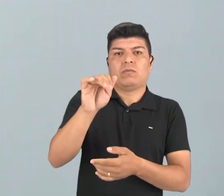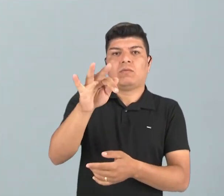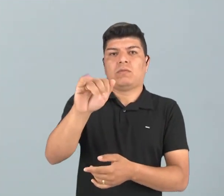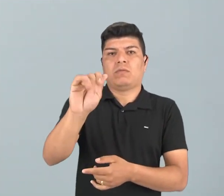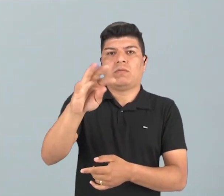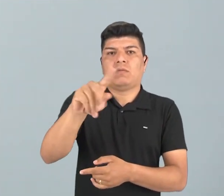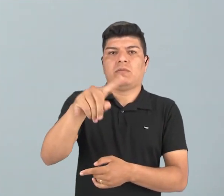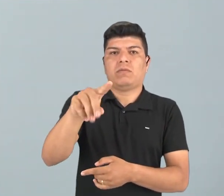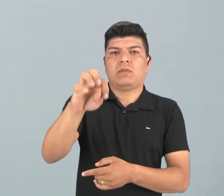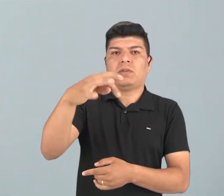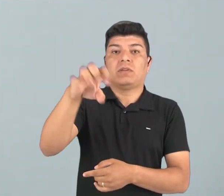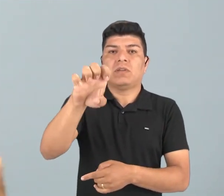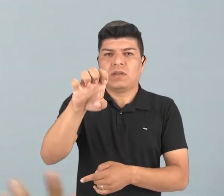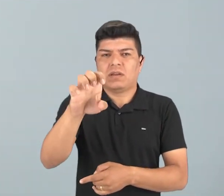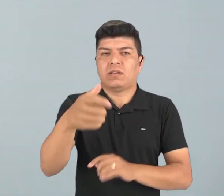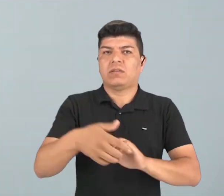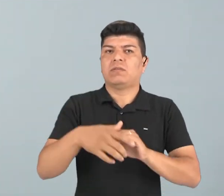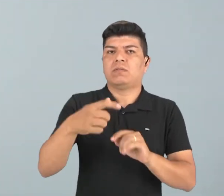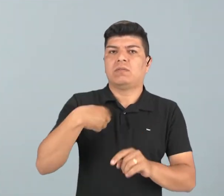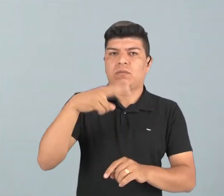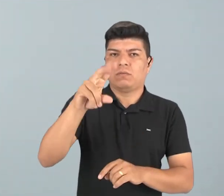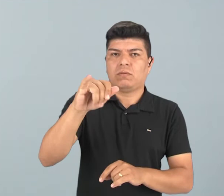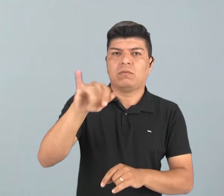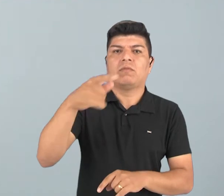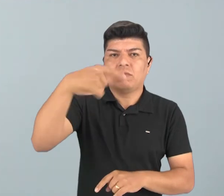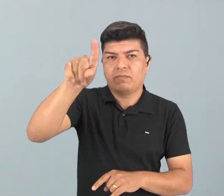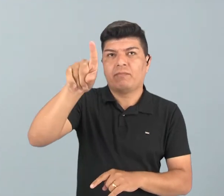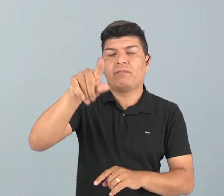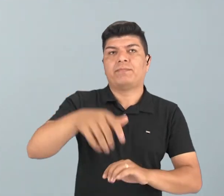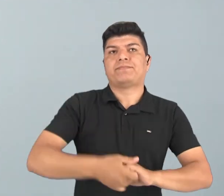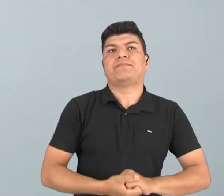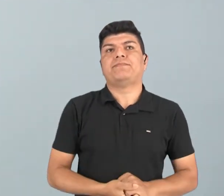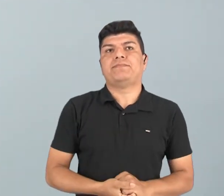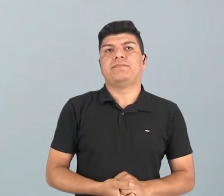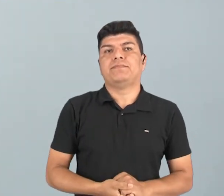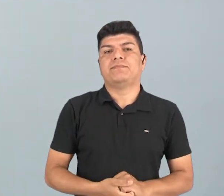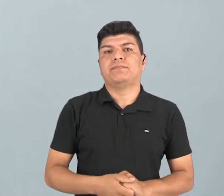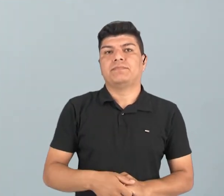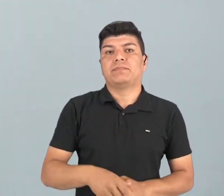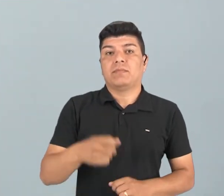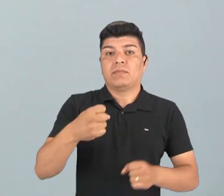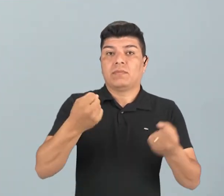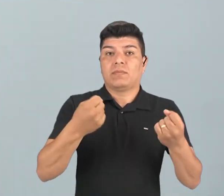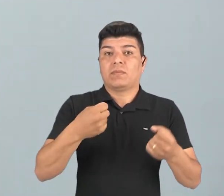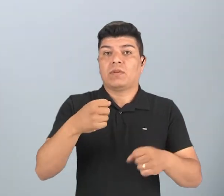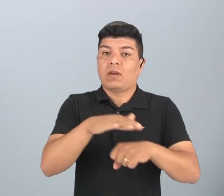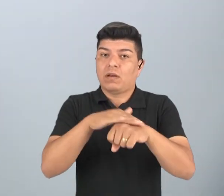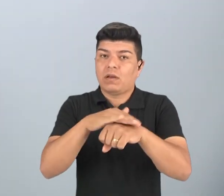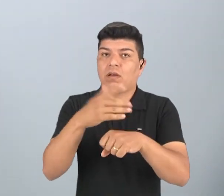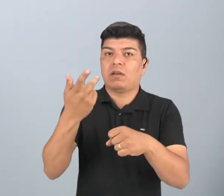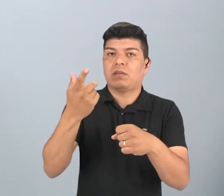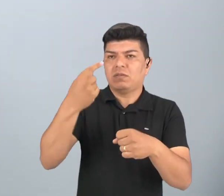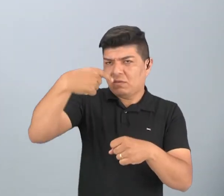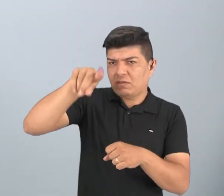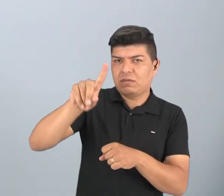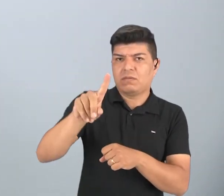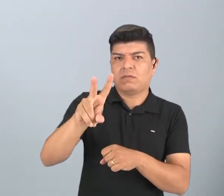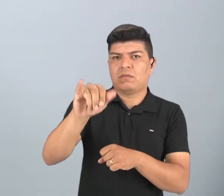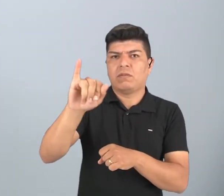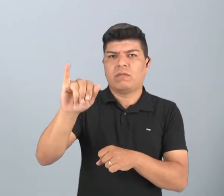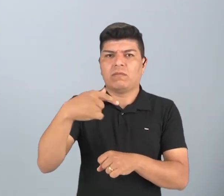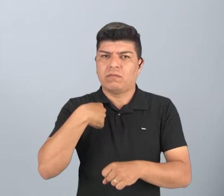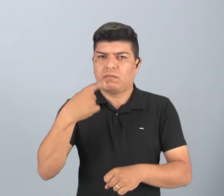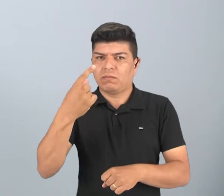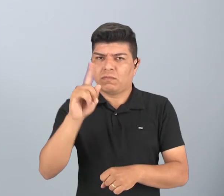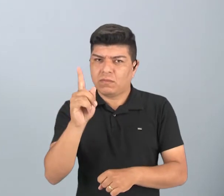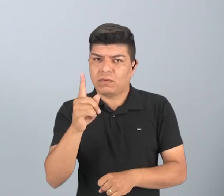isso? Tu vais não sei aonde, né? Então, a gente fala esses termos. Ah, tu não vai, não?